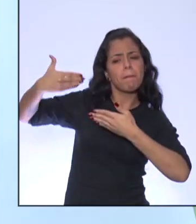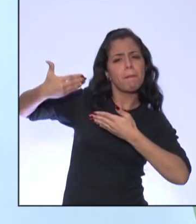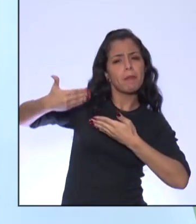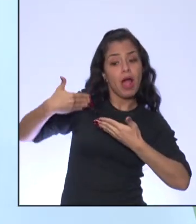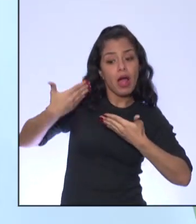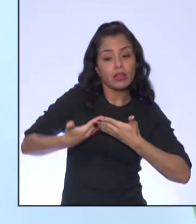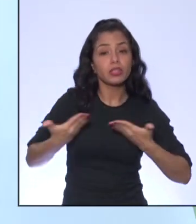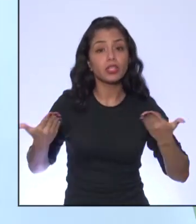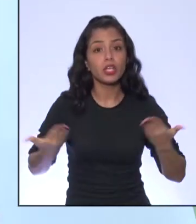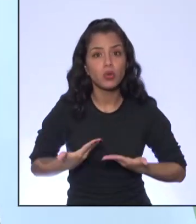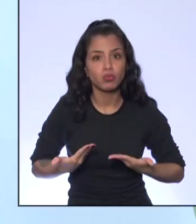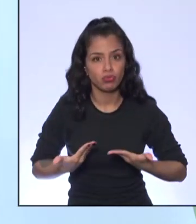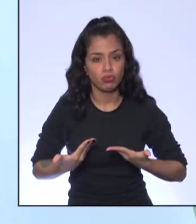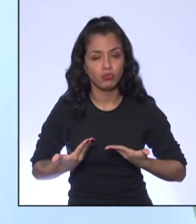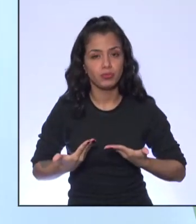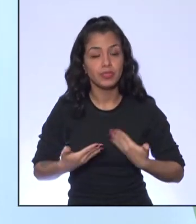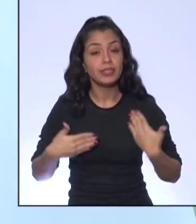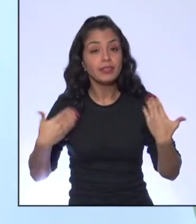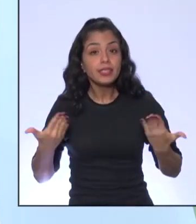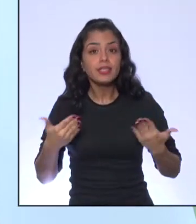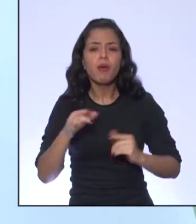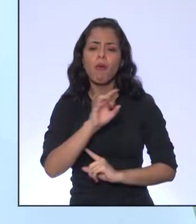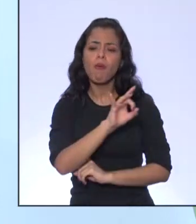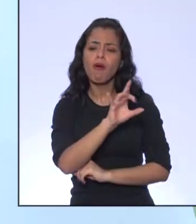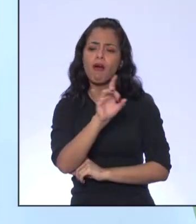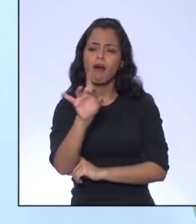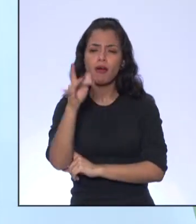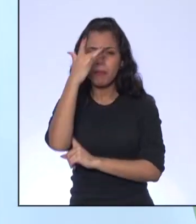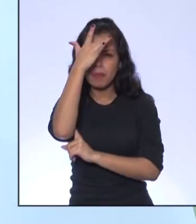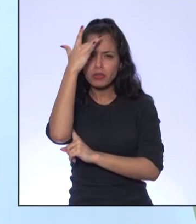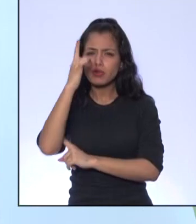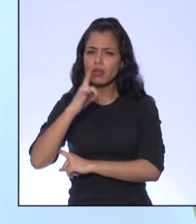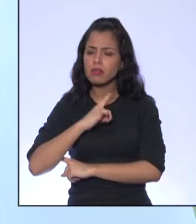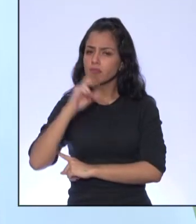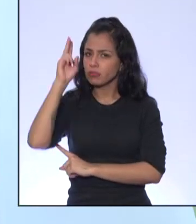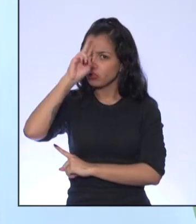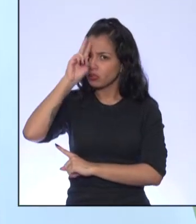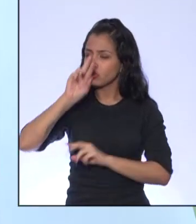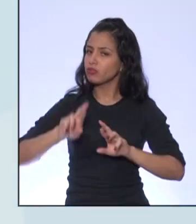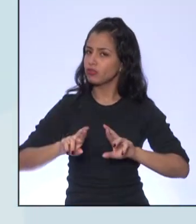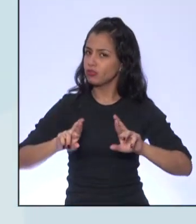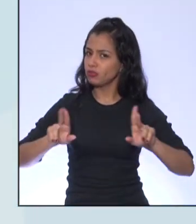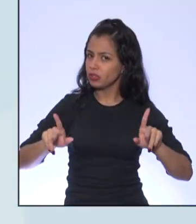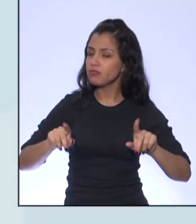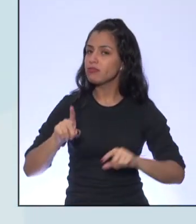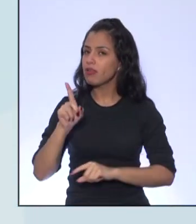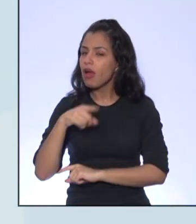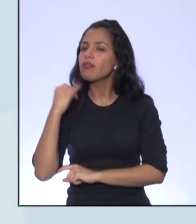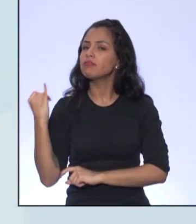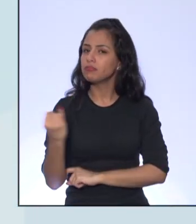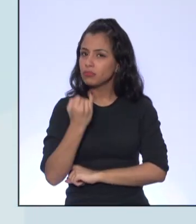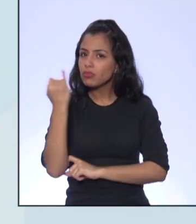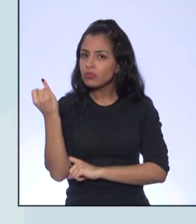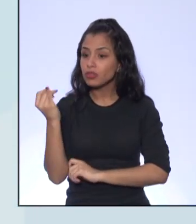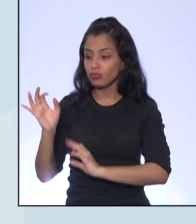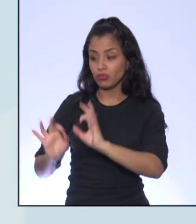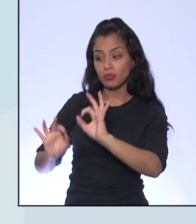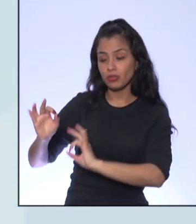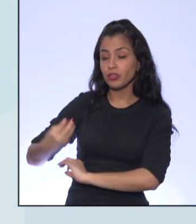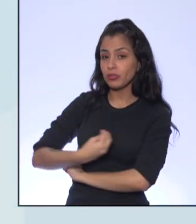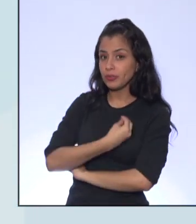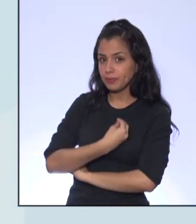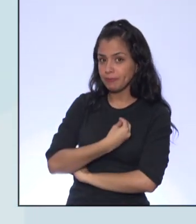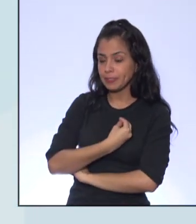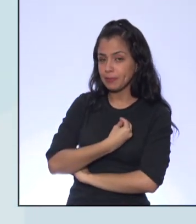que a história pessoal de cada um, obviamente, é um componente importante do nosso projeto de vida. Se